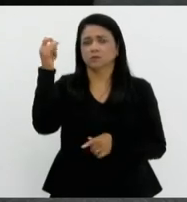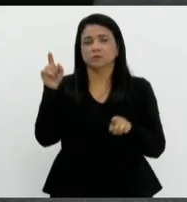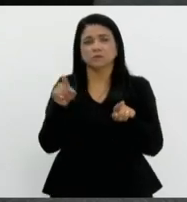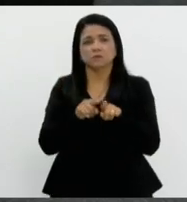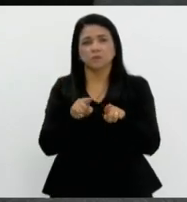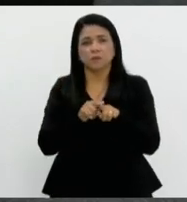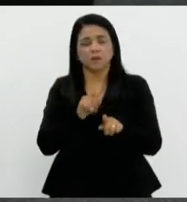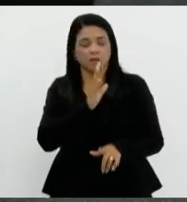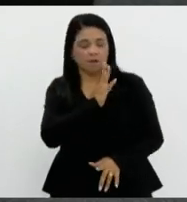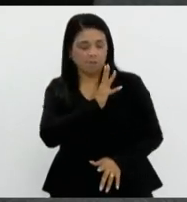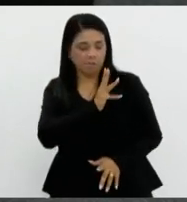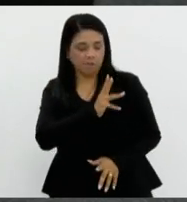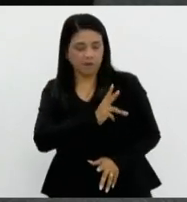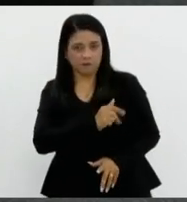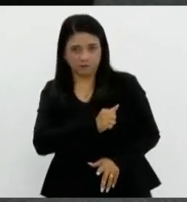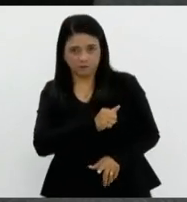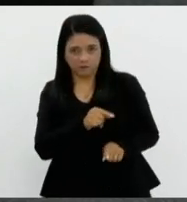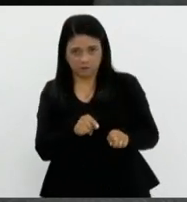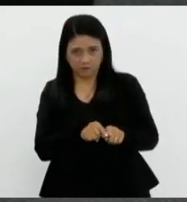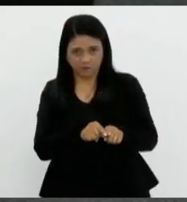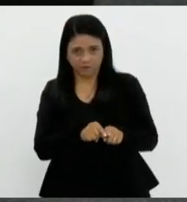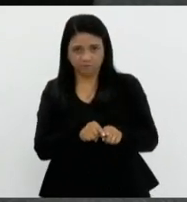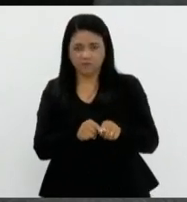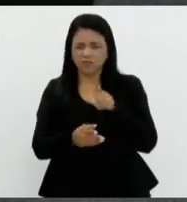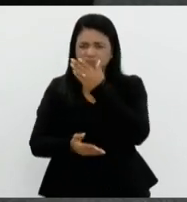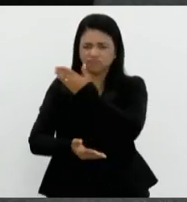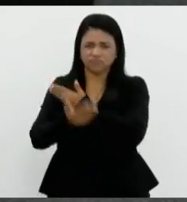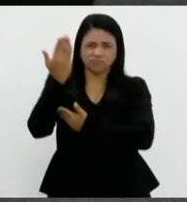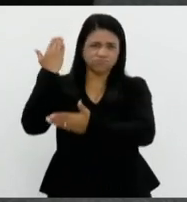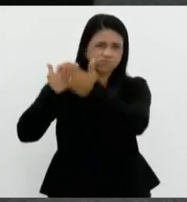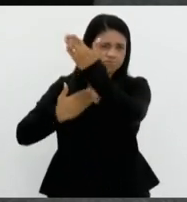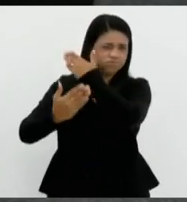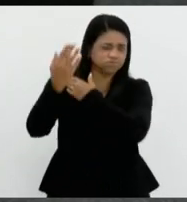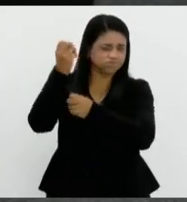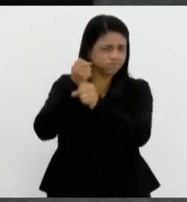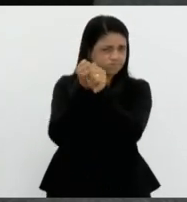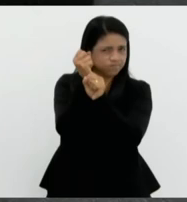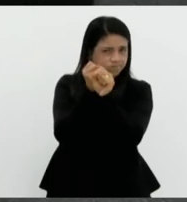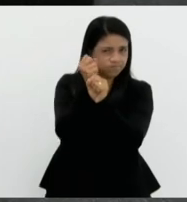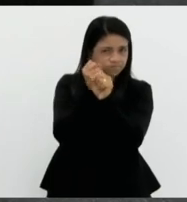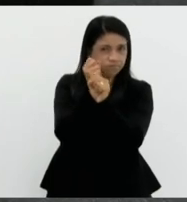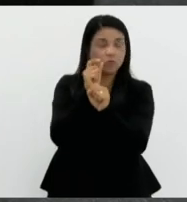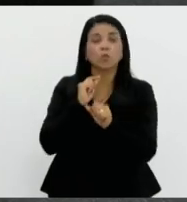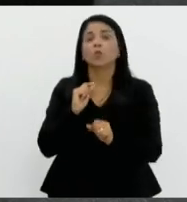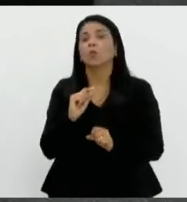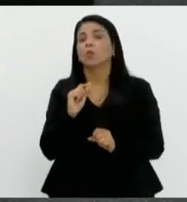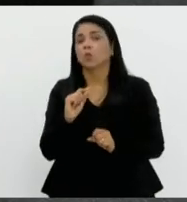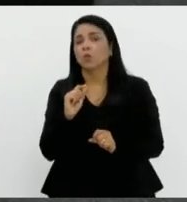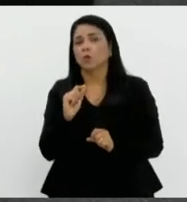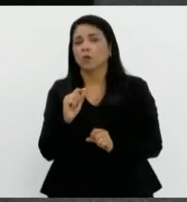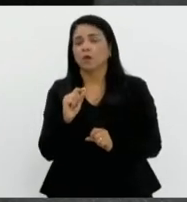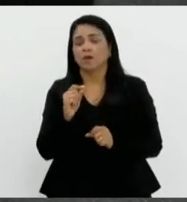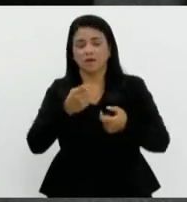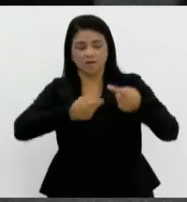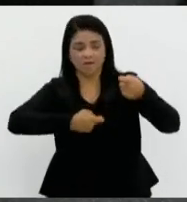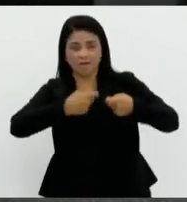a Palestina. Desde os primórdios, o que leva a essas guerras